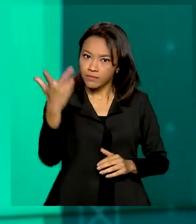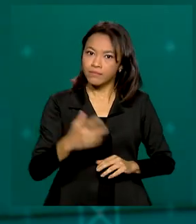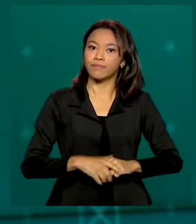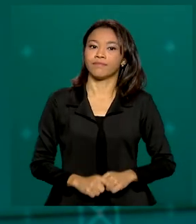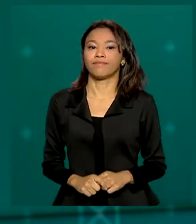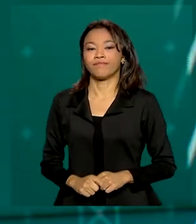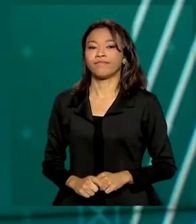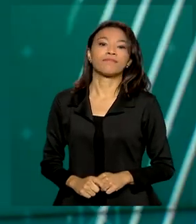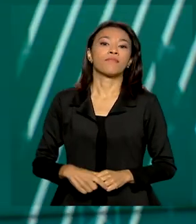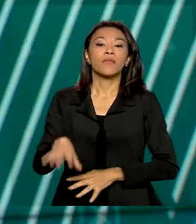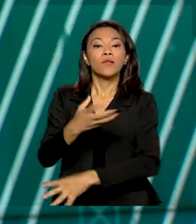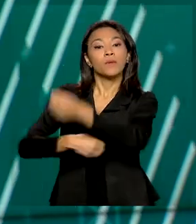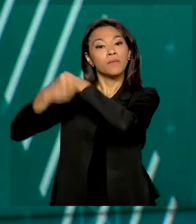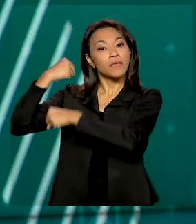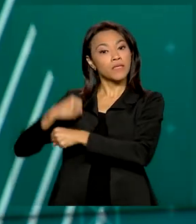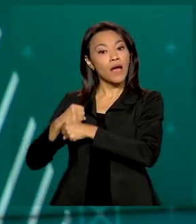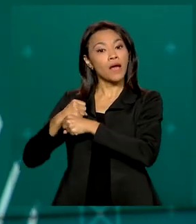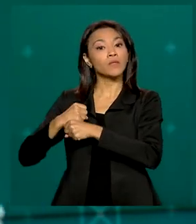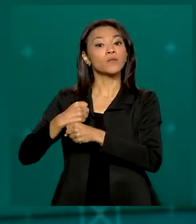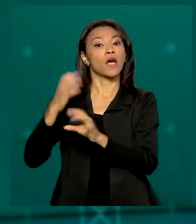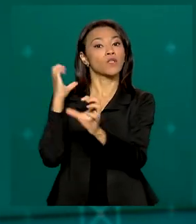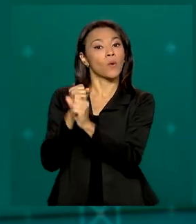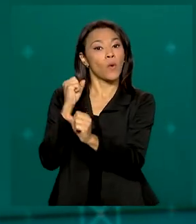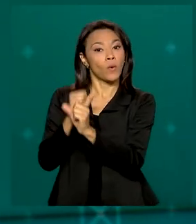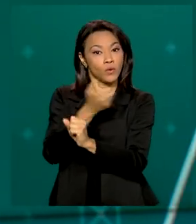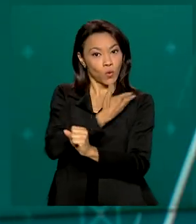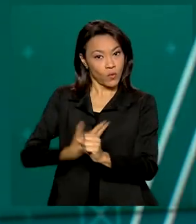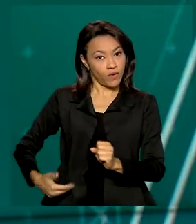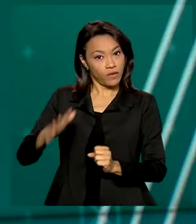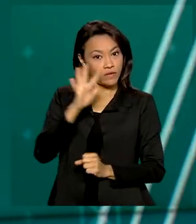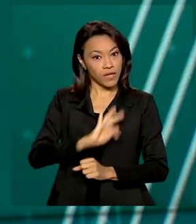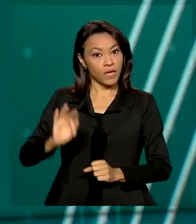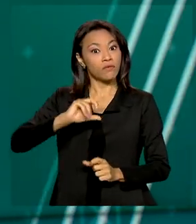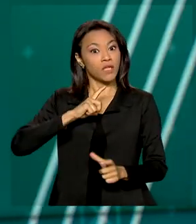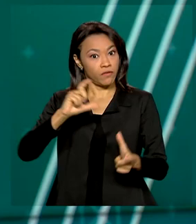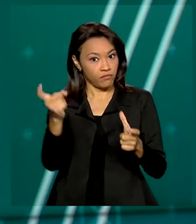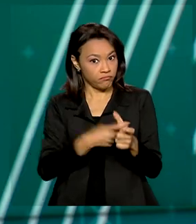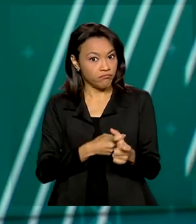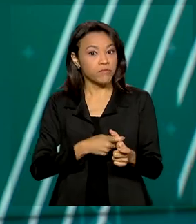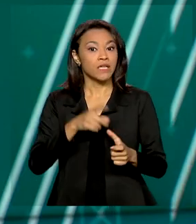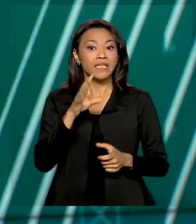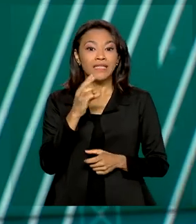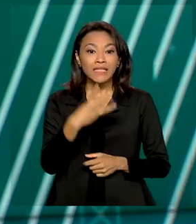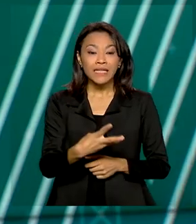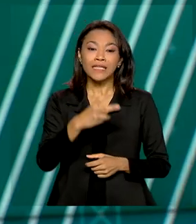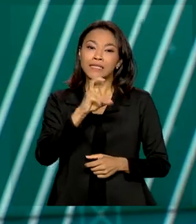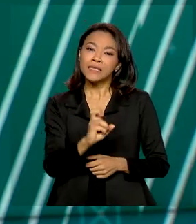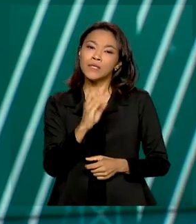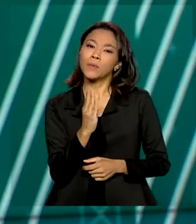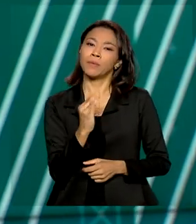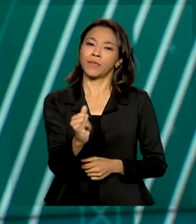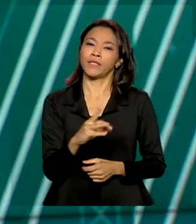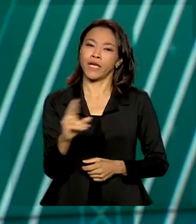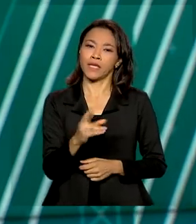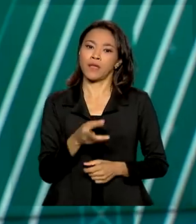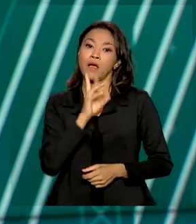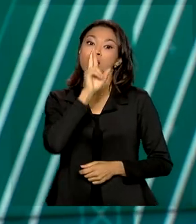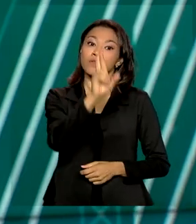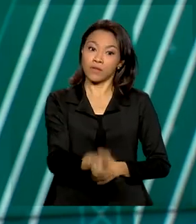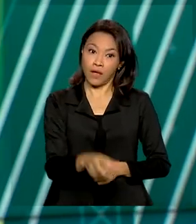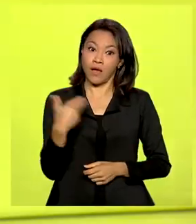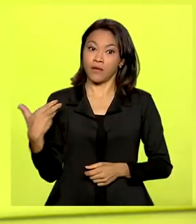no ano passado as contas do governo federal tiveram déficit primário de 35 bilhões de reais o